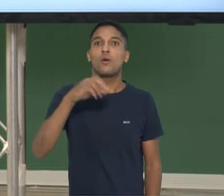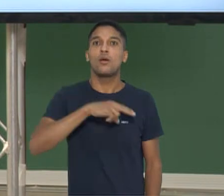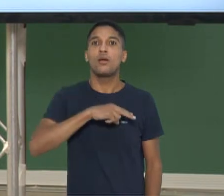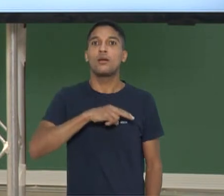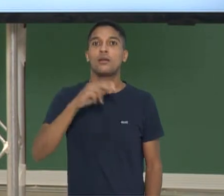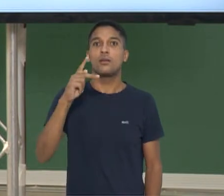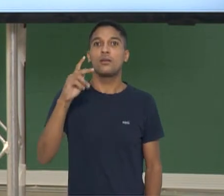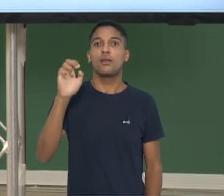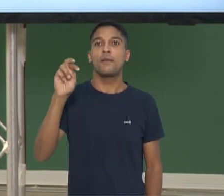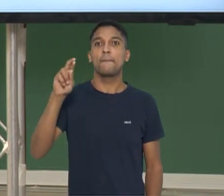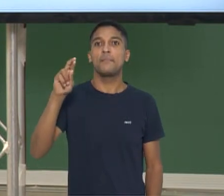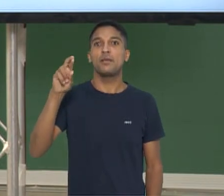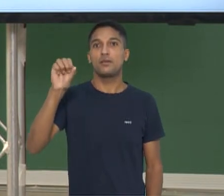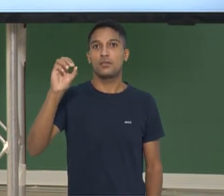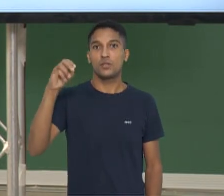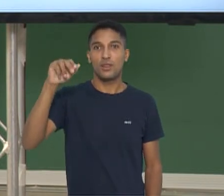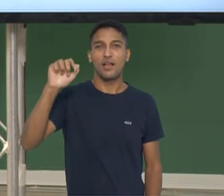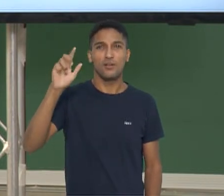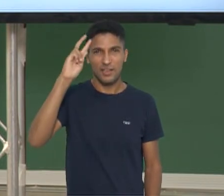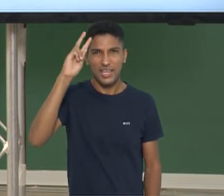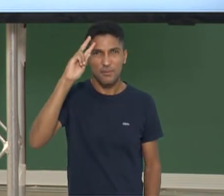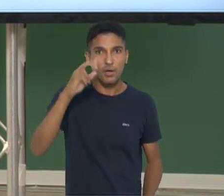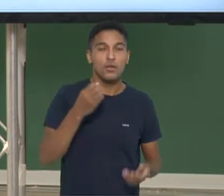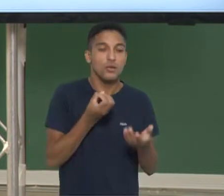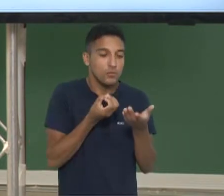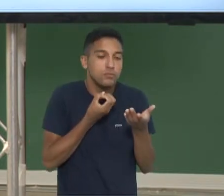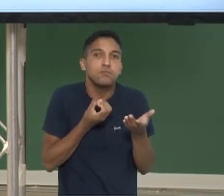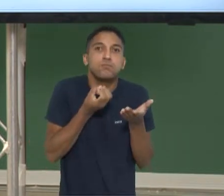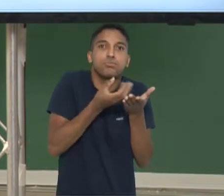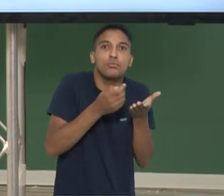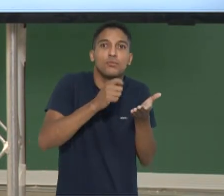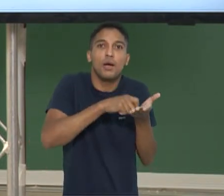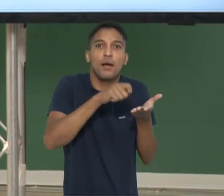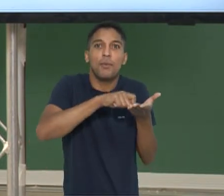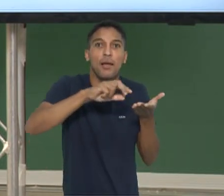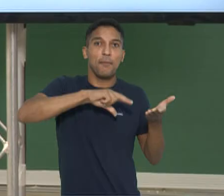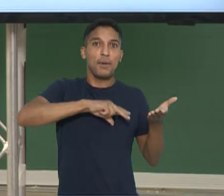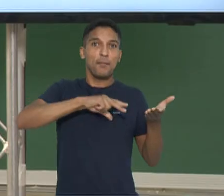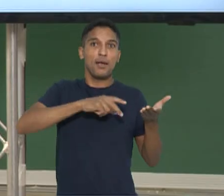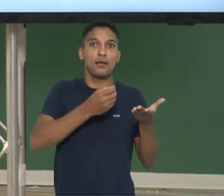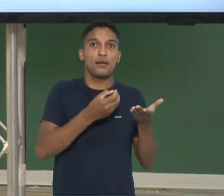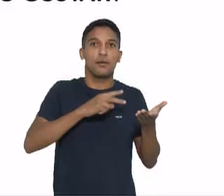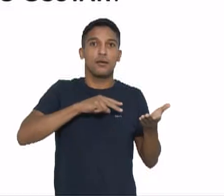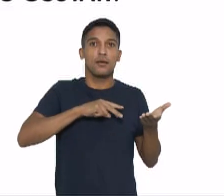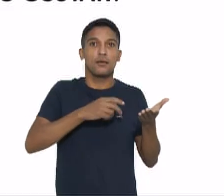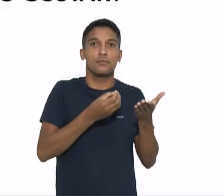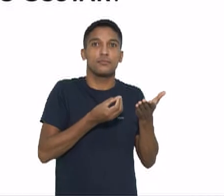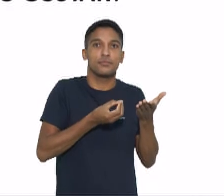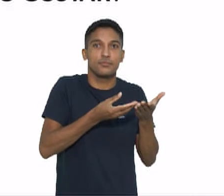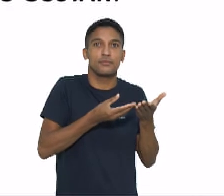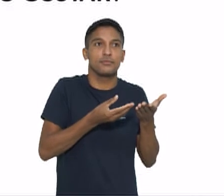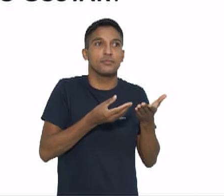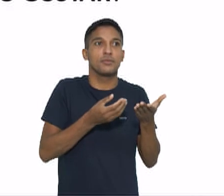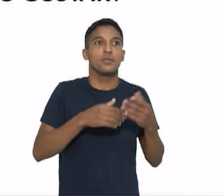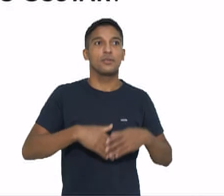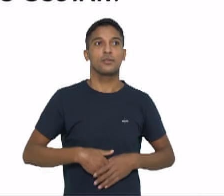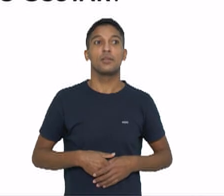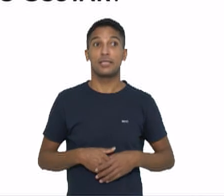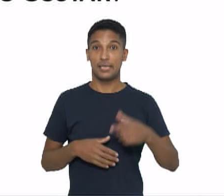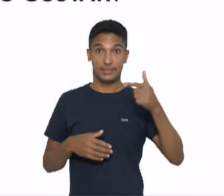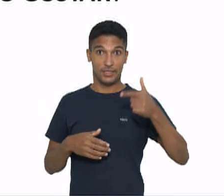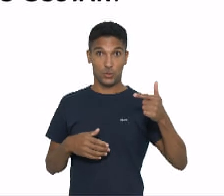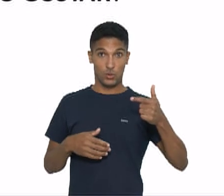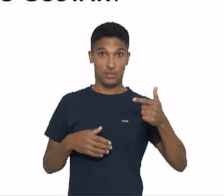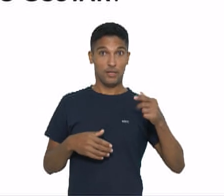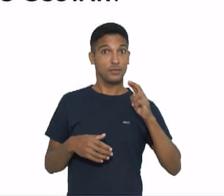a segunda vocês tinham que responder sobre o verbo gustar, que nós estávamos vendo agora. Olha só, será que sobre esse